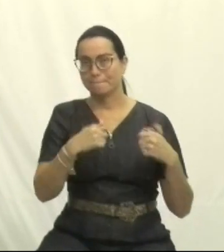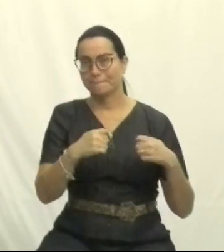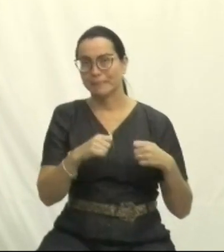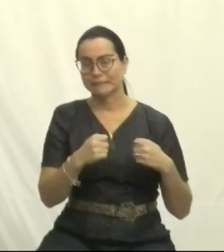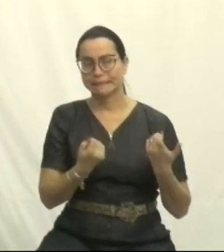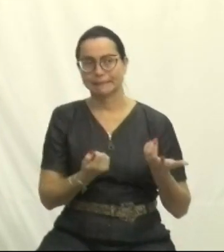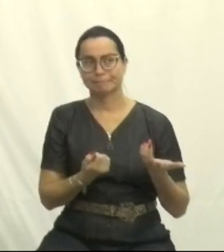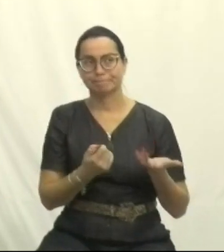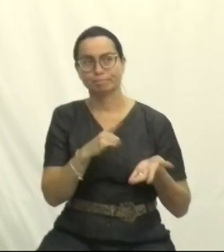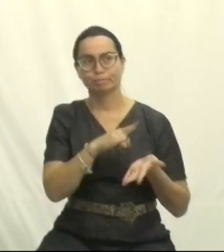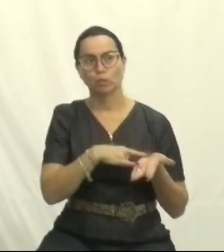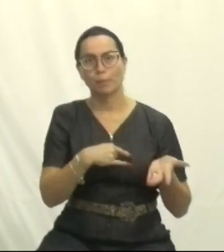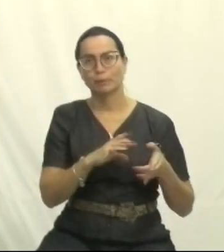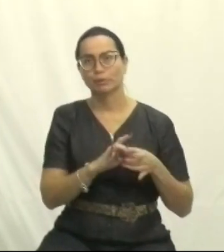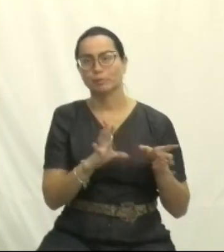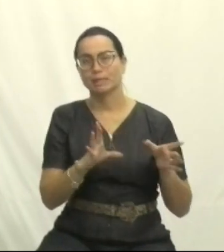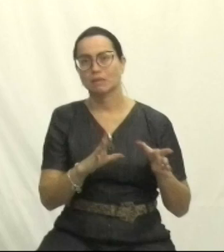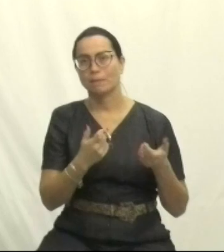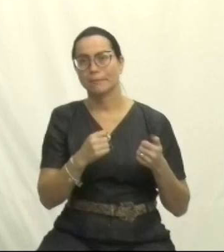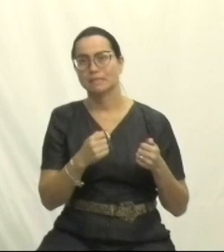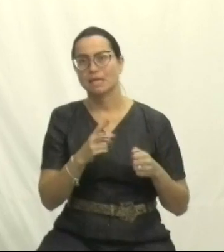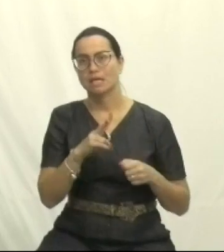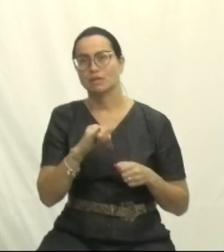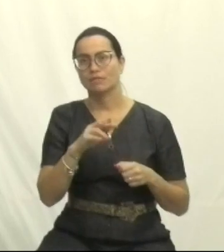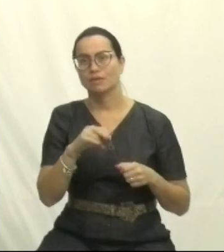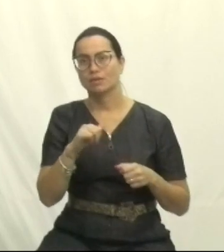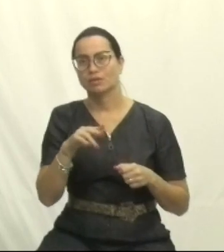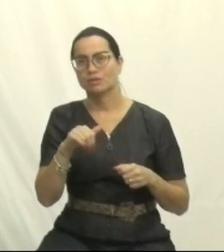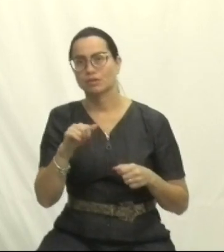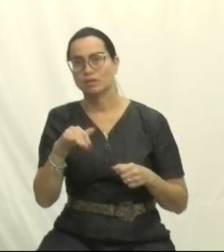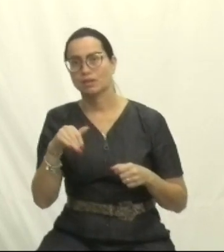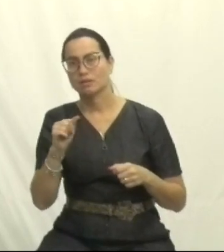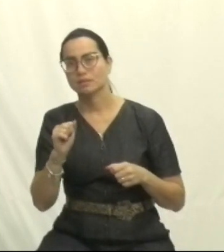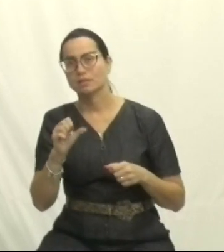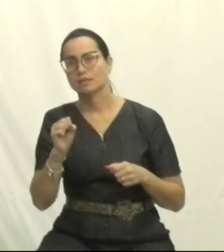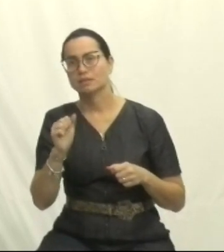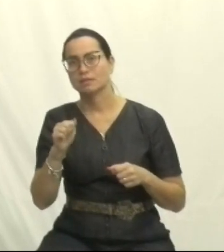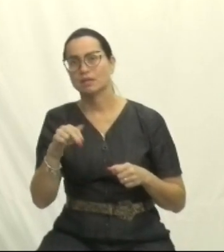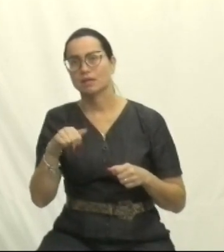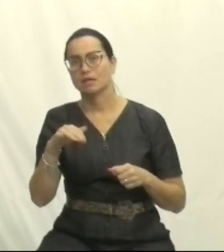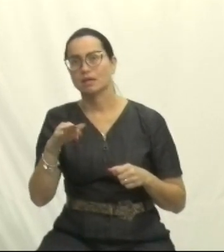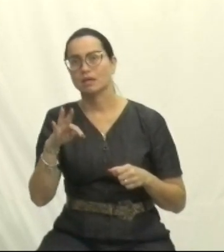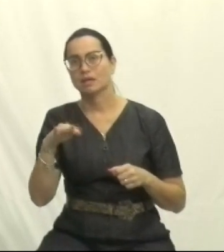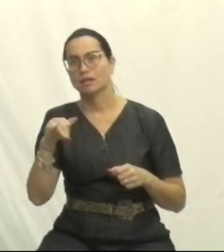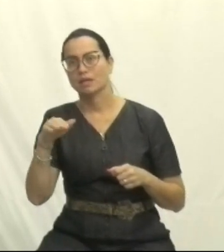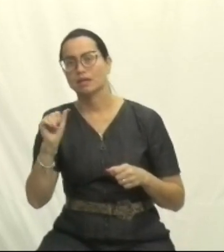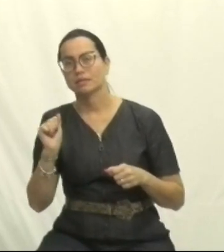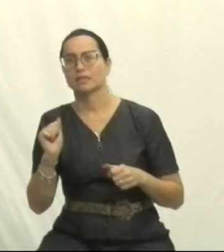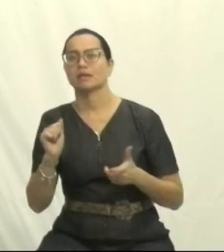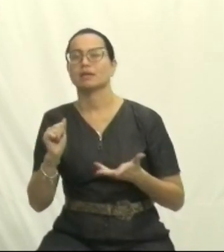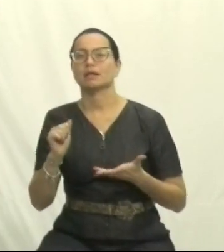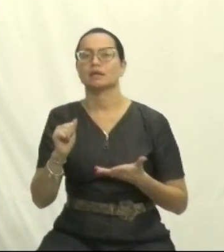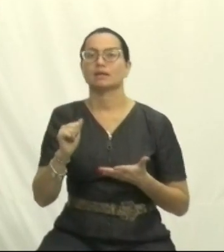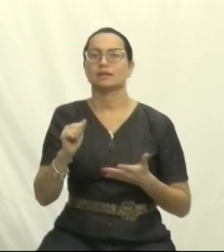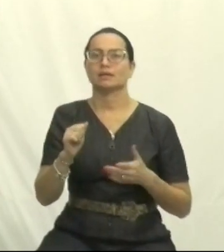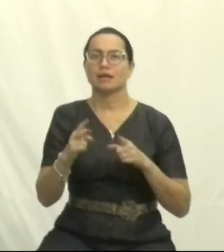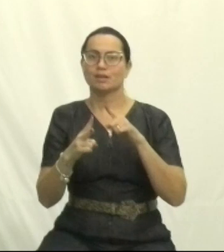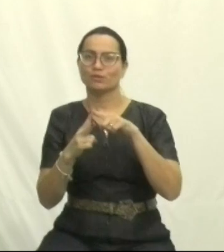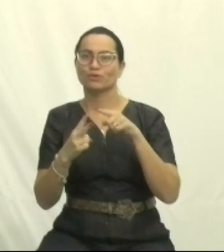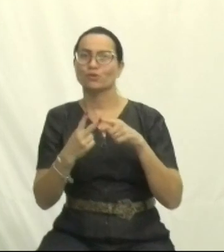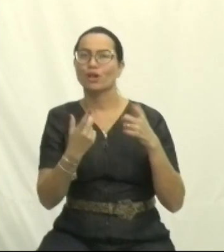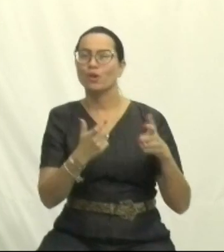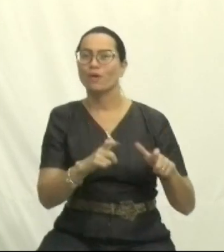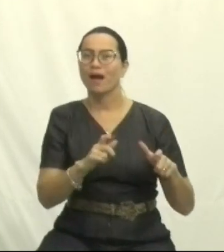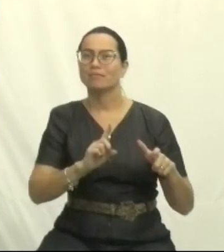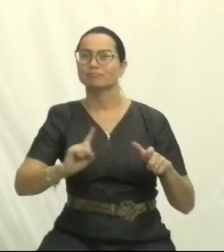bombeiros, normalmente ela precisa da vigilância sanitária. Então, ele pode ir nos dois locais